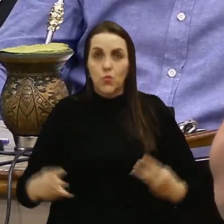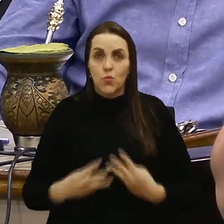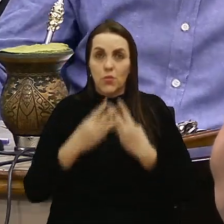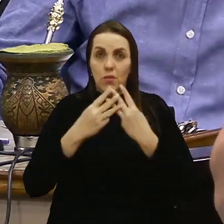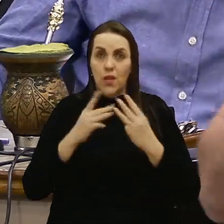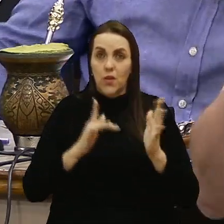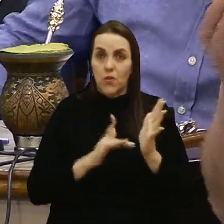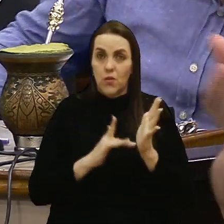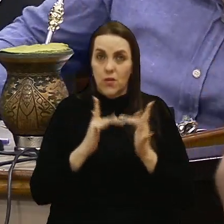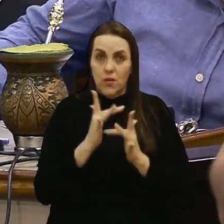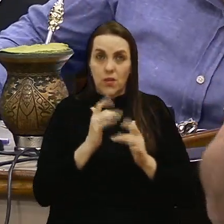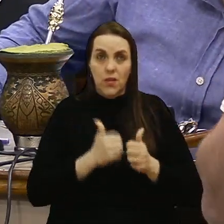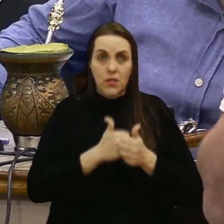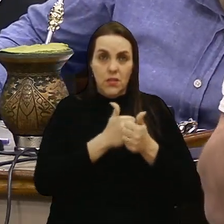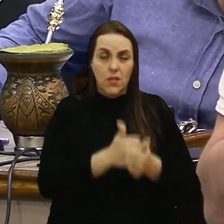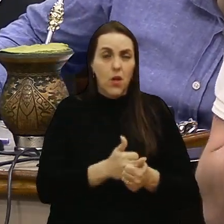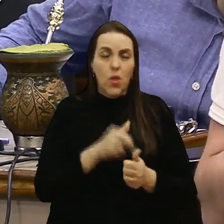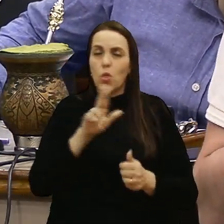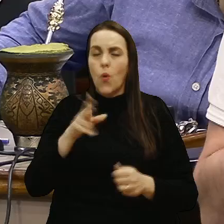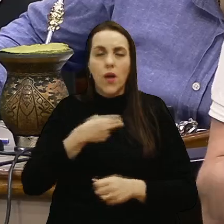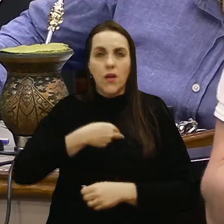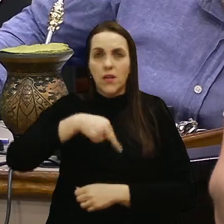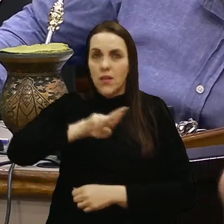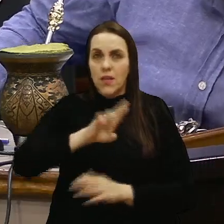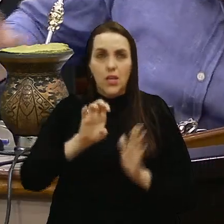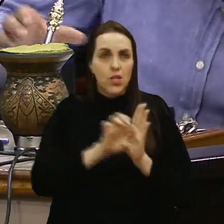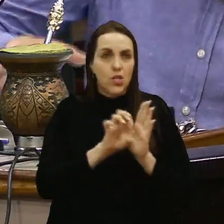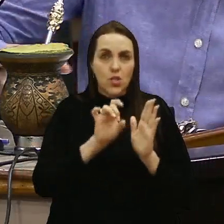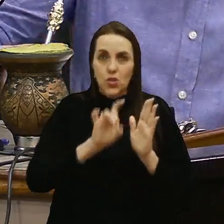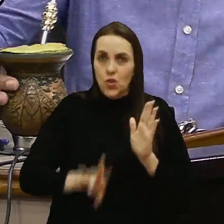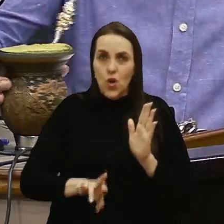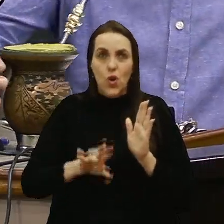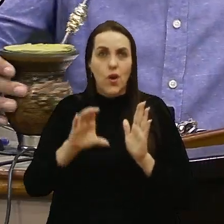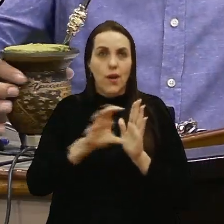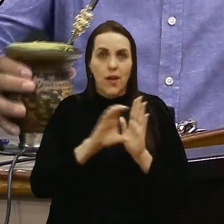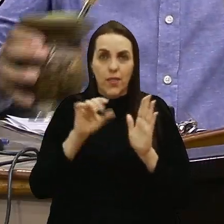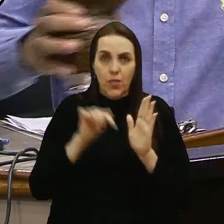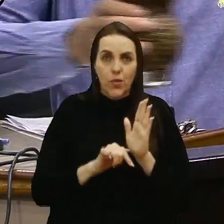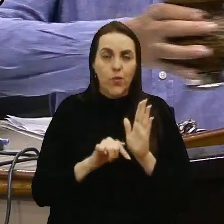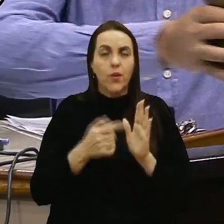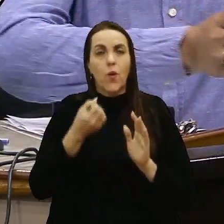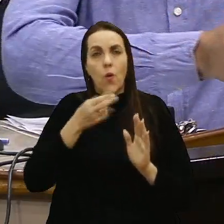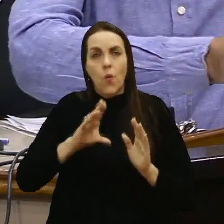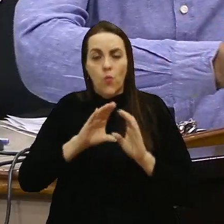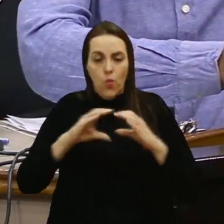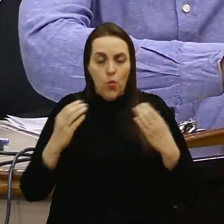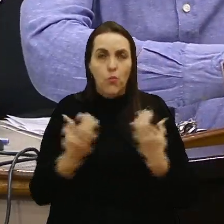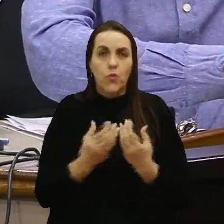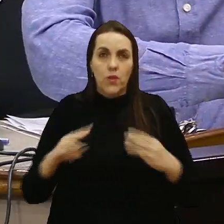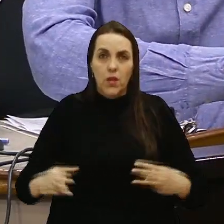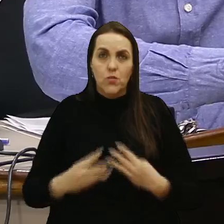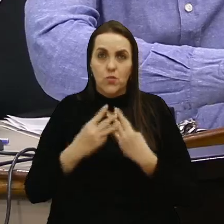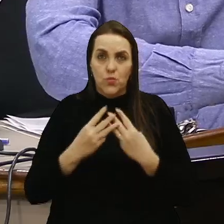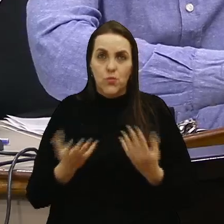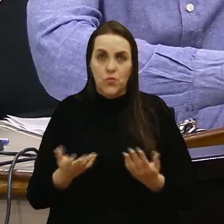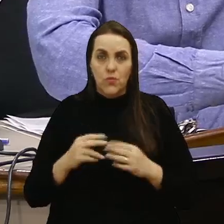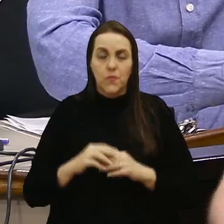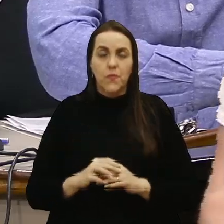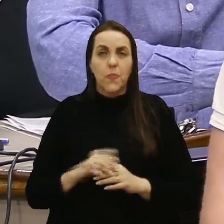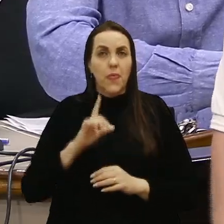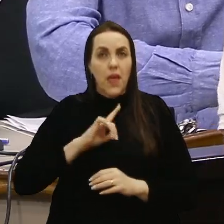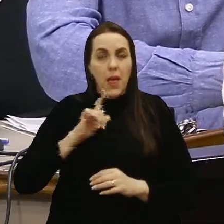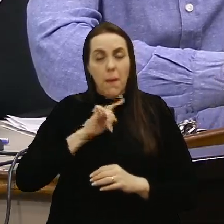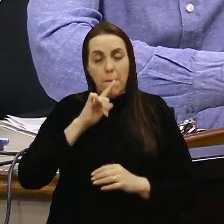não significa uma religião evangélica, com certeza, não significa uma religião católica ou uma comunidade judaica. Significa